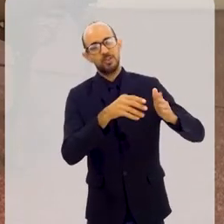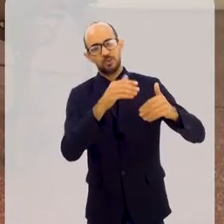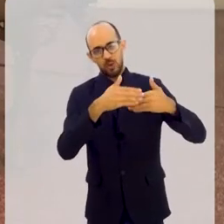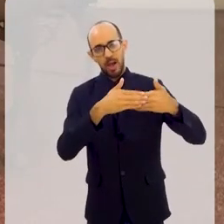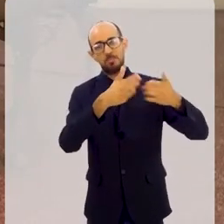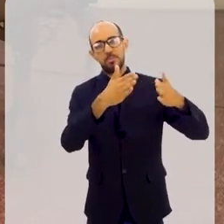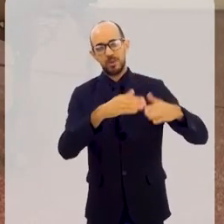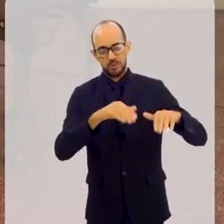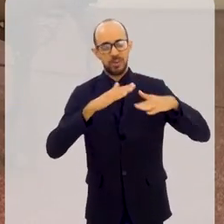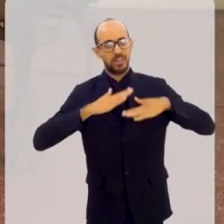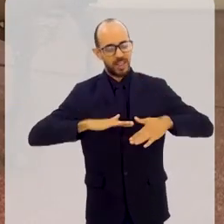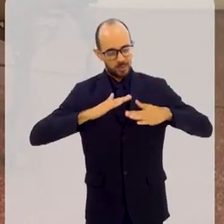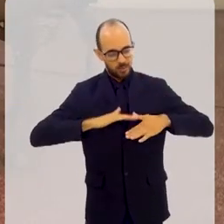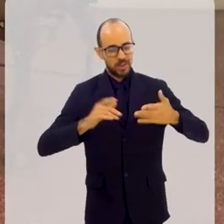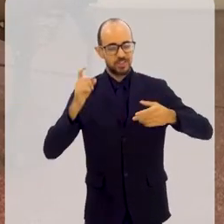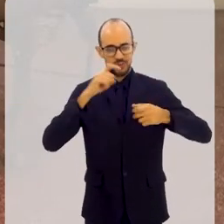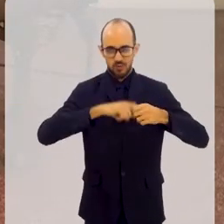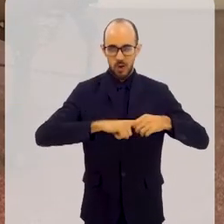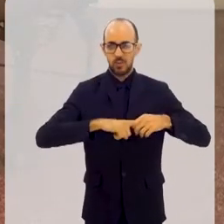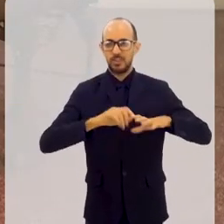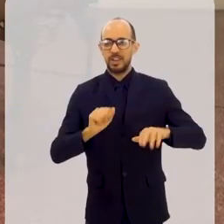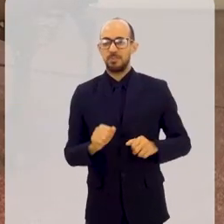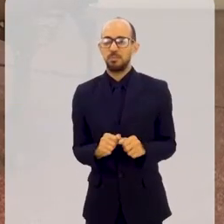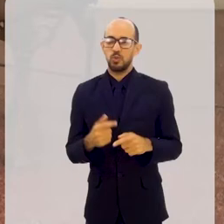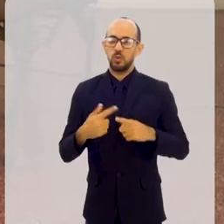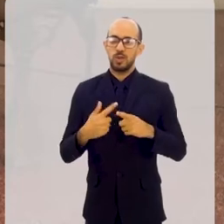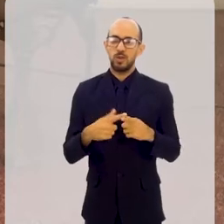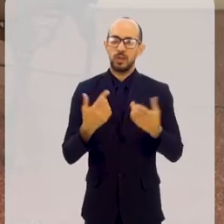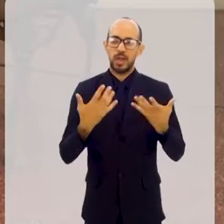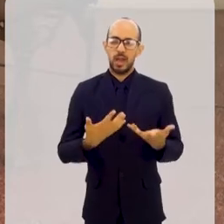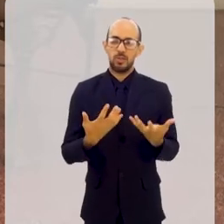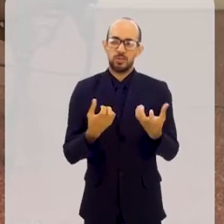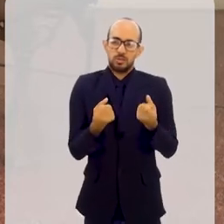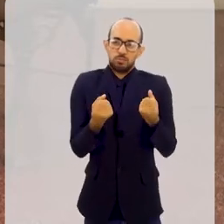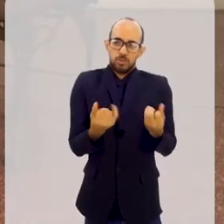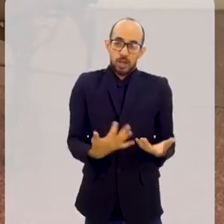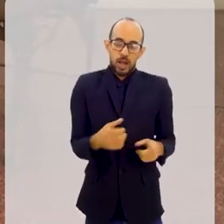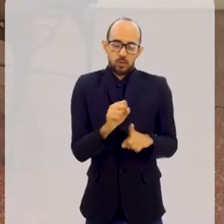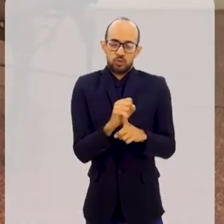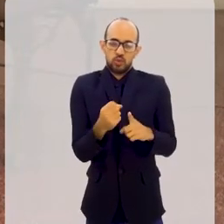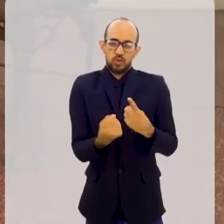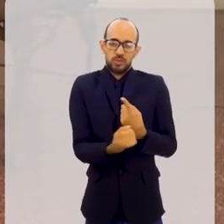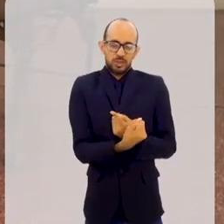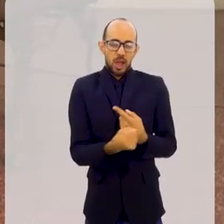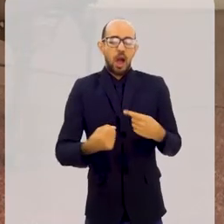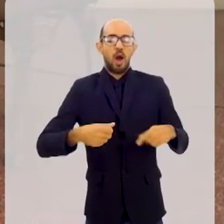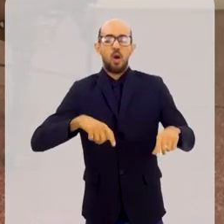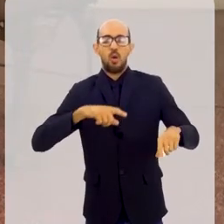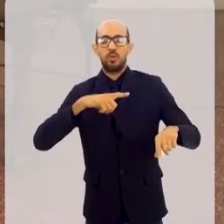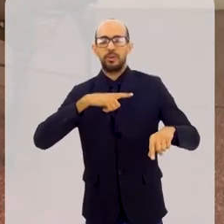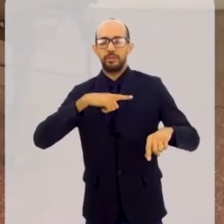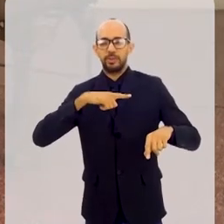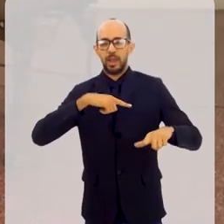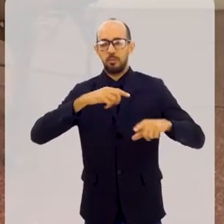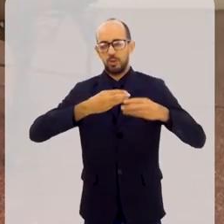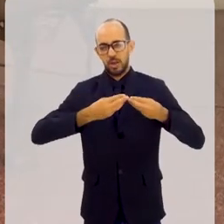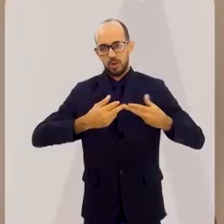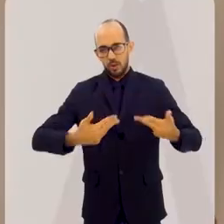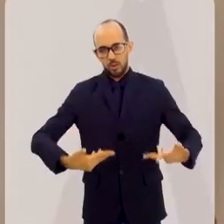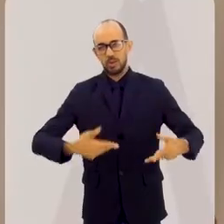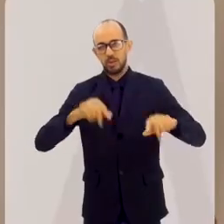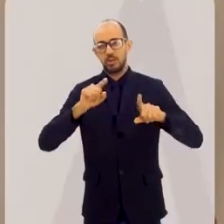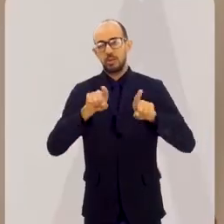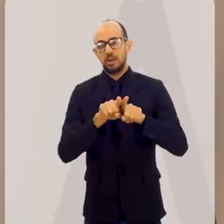abriu a casa fique tranquilo que nós vamos voltar porque eu quero falar da parte social que é imensa pastoraio